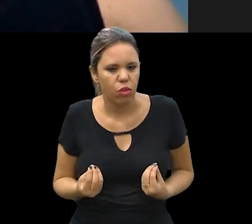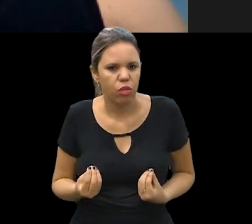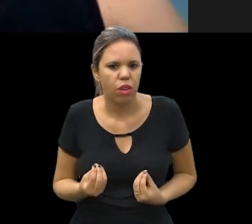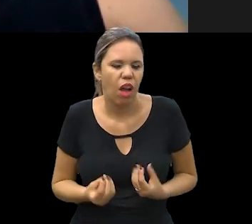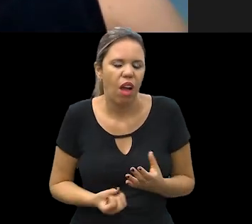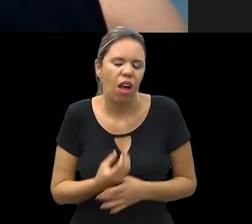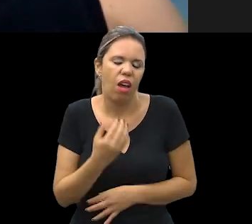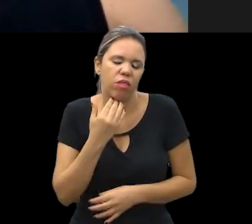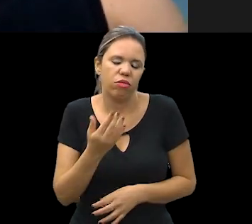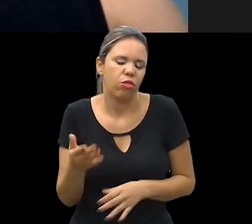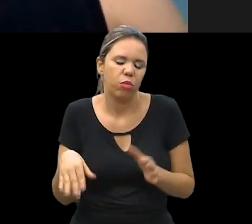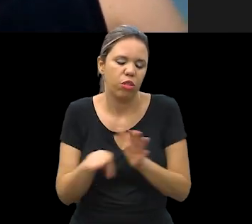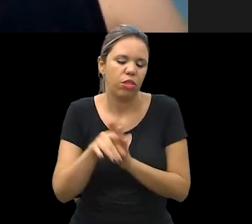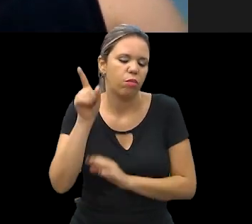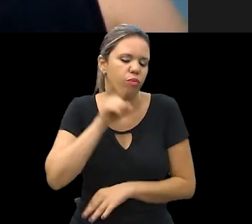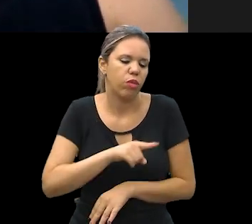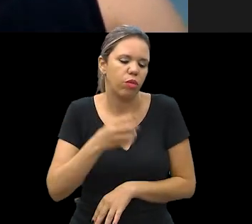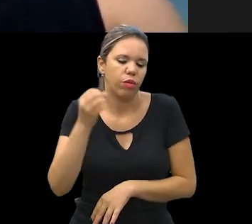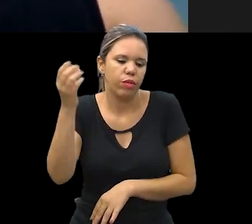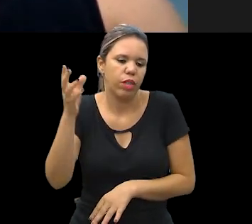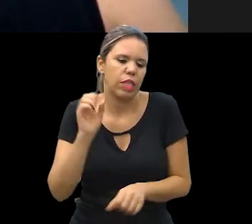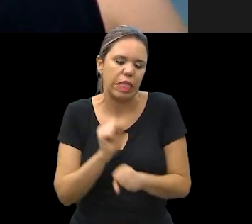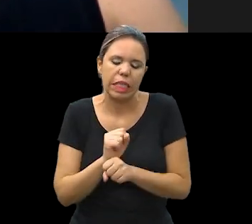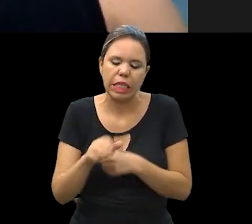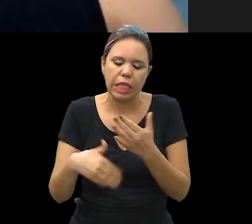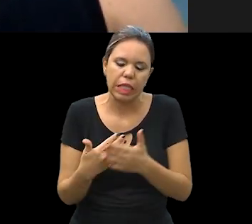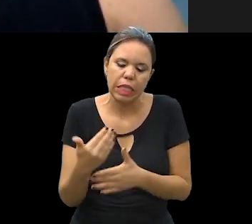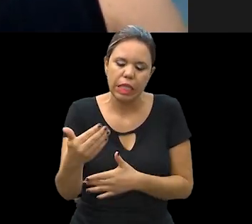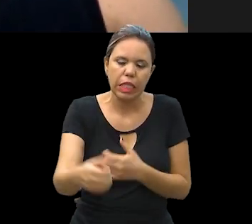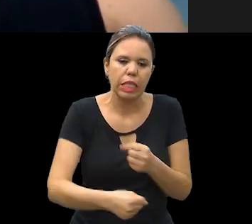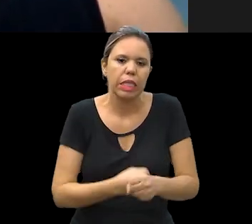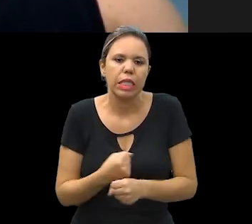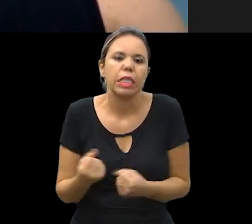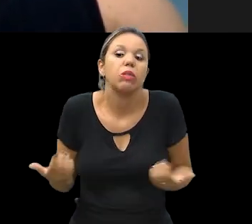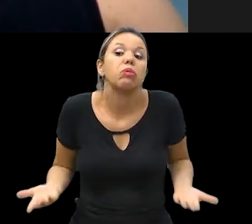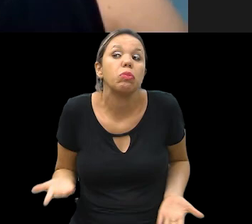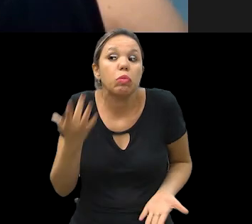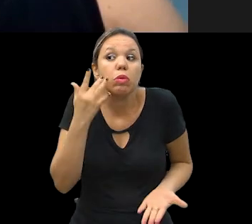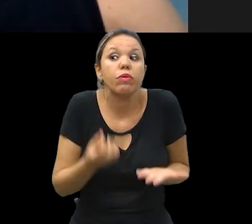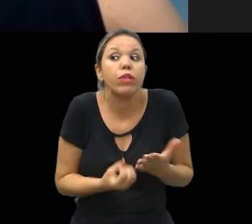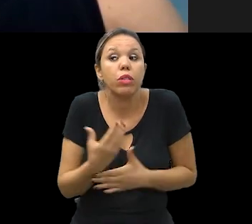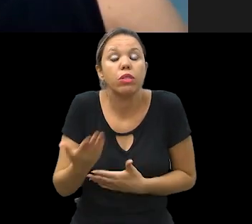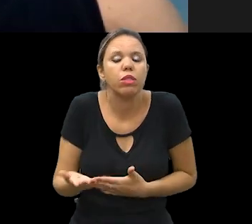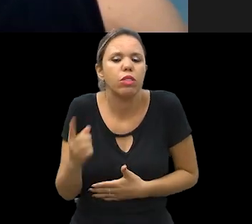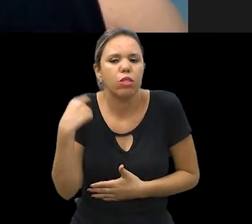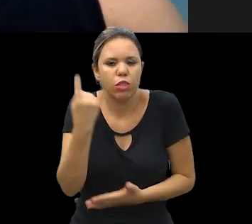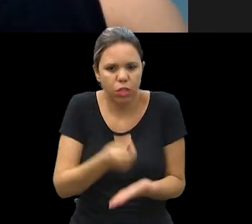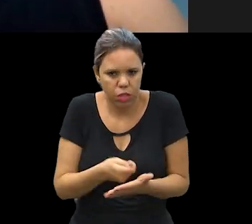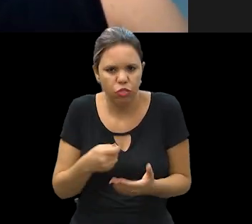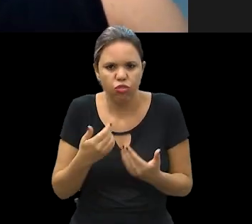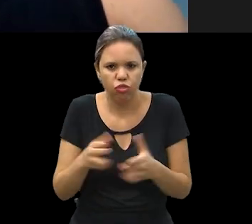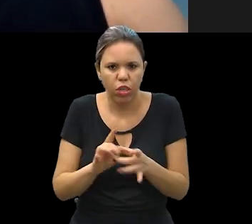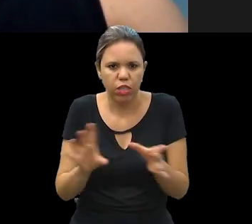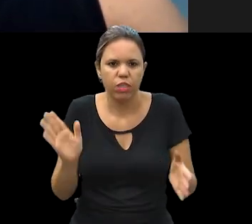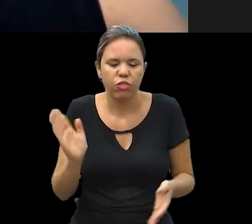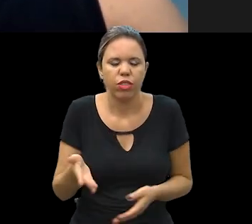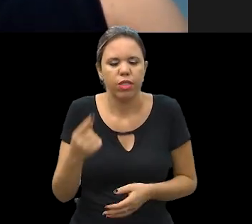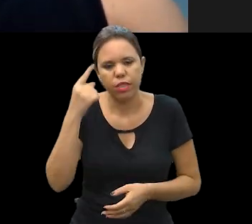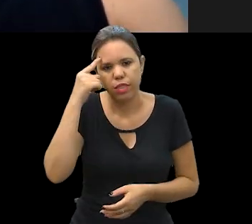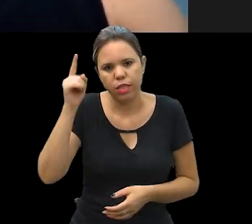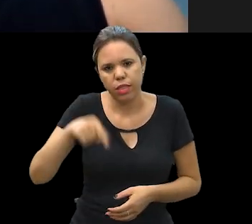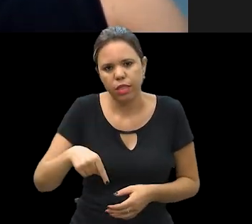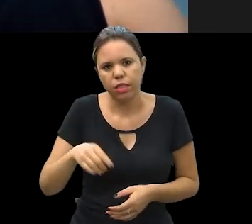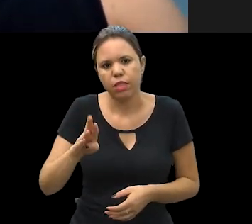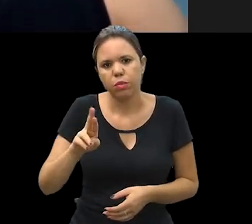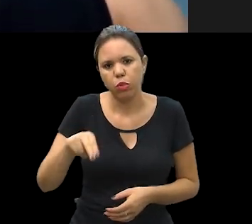como não rolou, a gente não quis esperar até poder ir, né, o ano que vem, sei lá, quando que vai ser. Então decidimos já lançar já, né? Mas